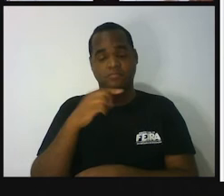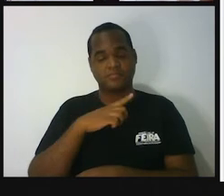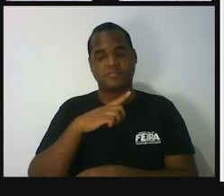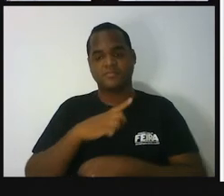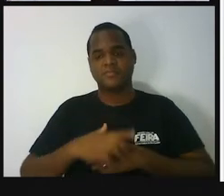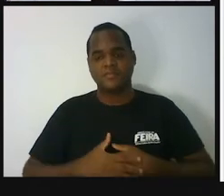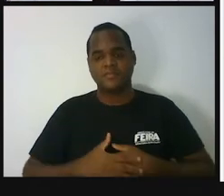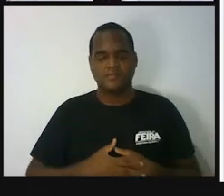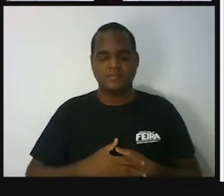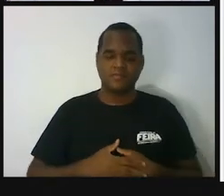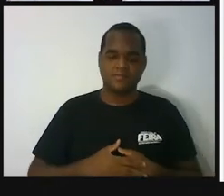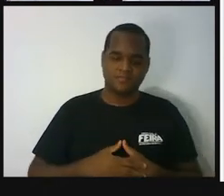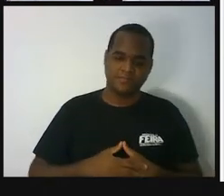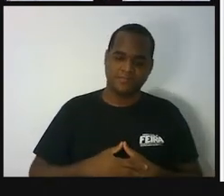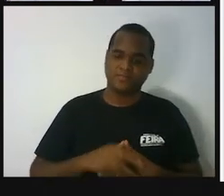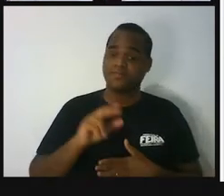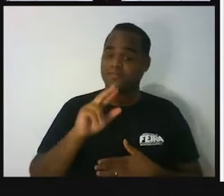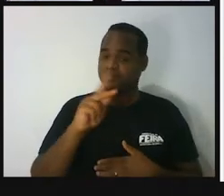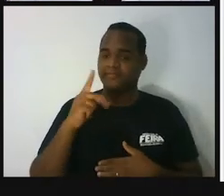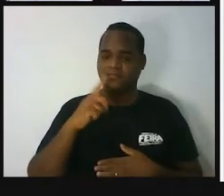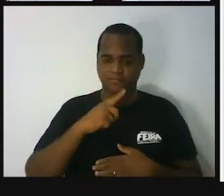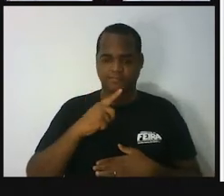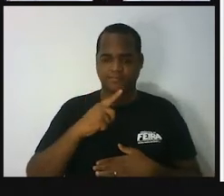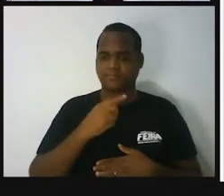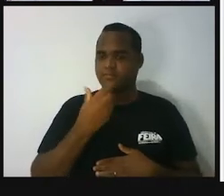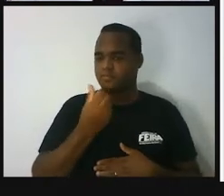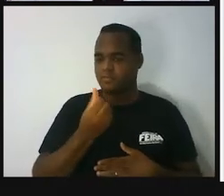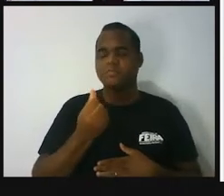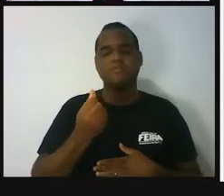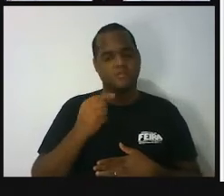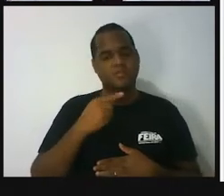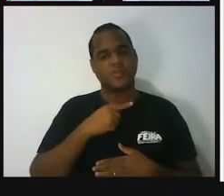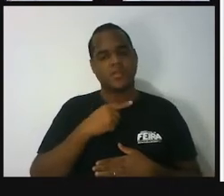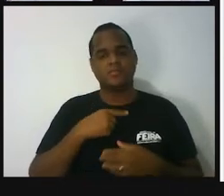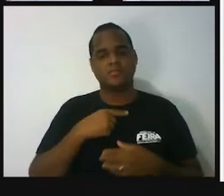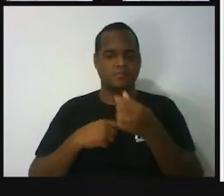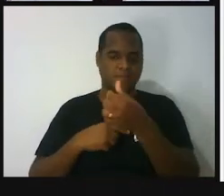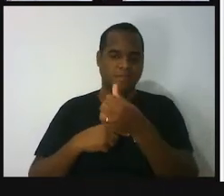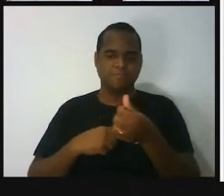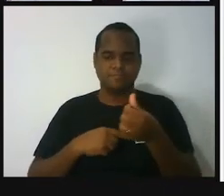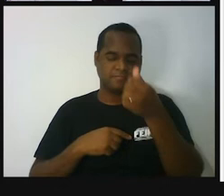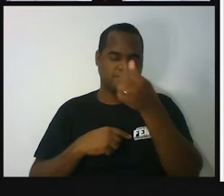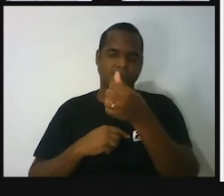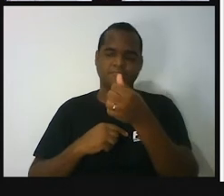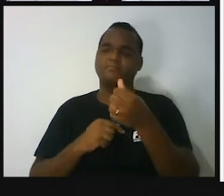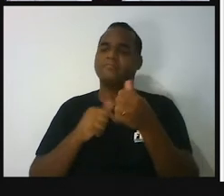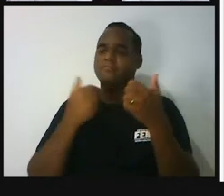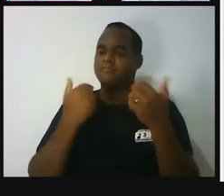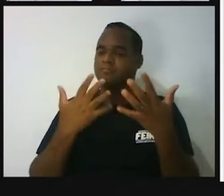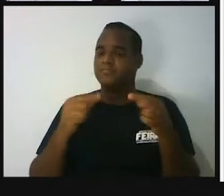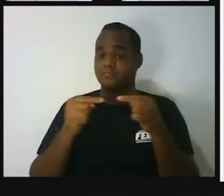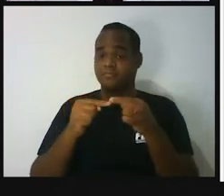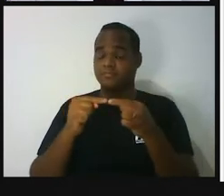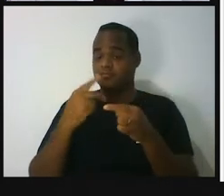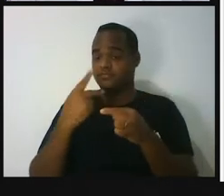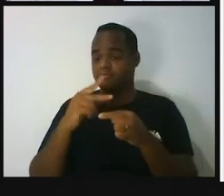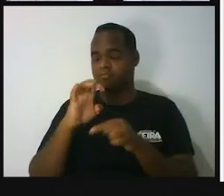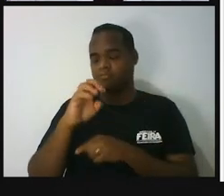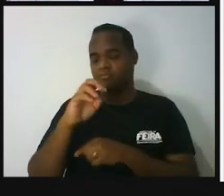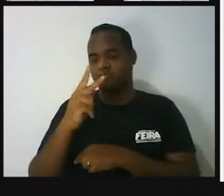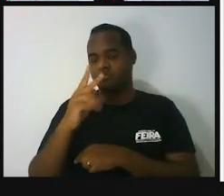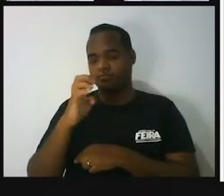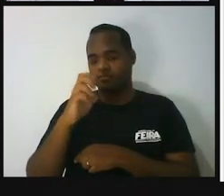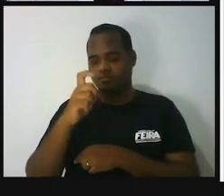Claro, se tem seis ângulos, a gente vai ter seis lados, tá bom? Então, esse é o